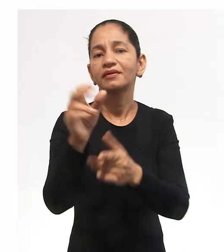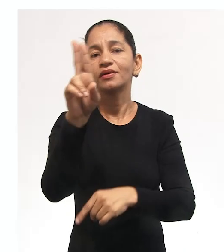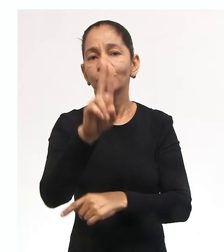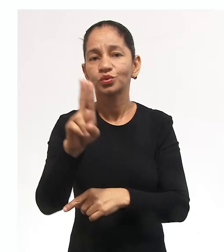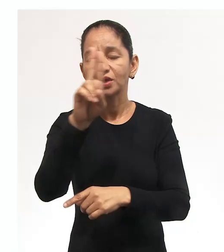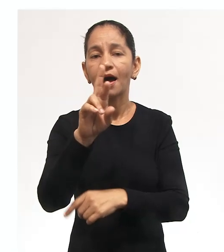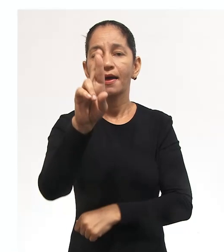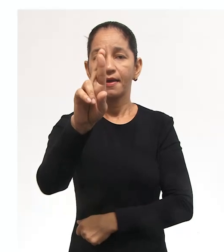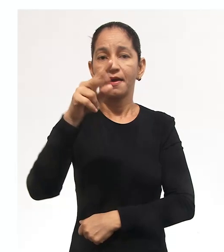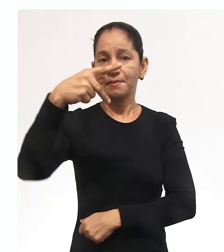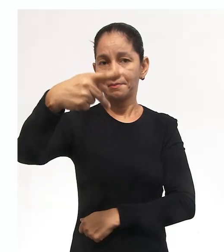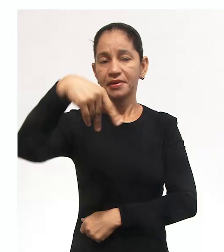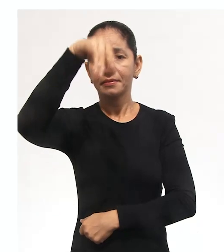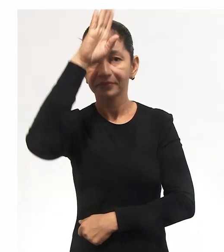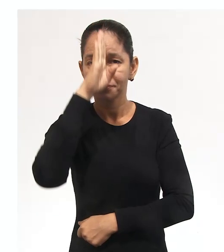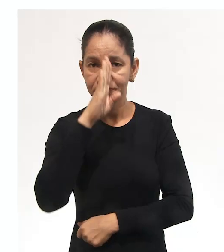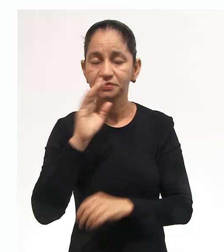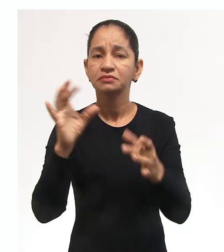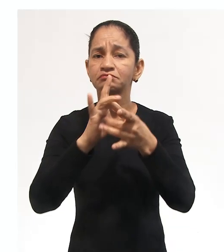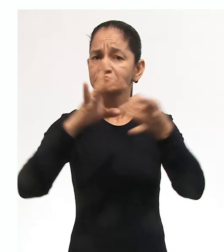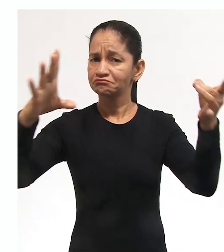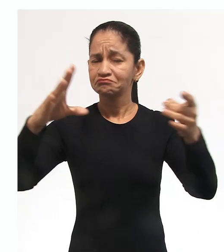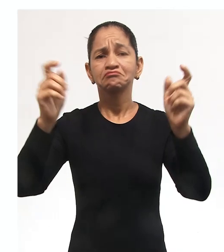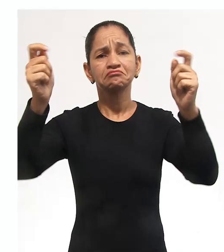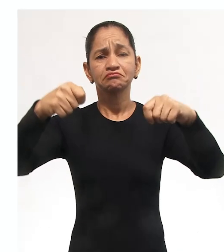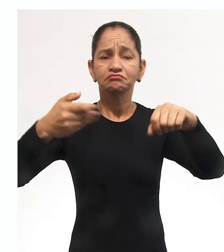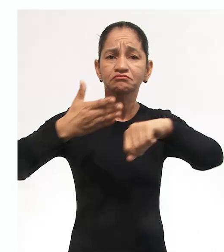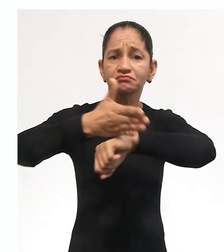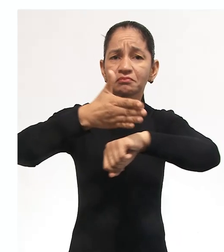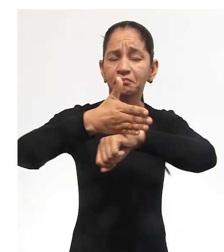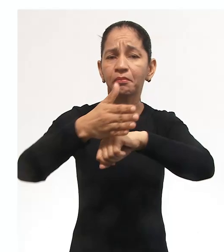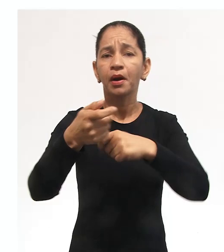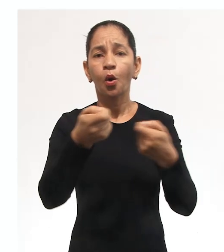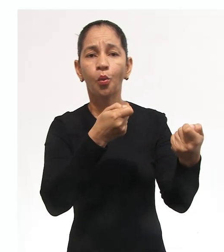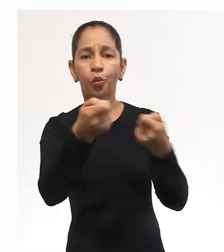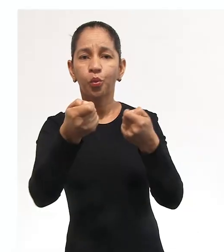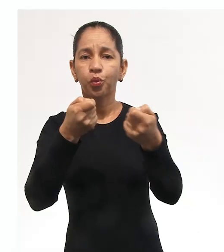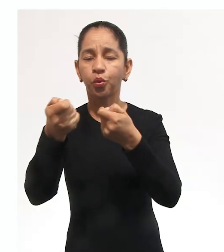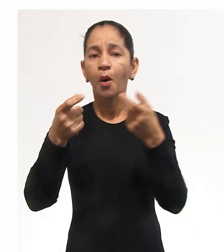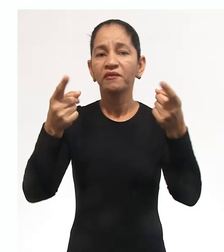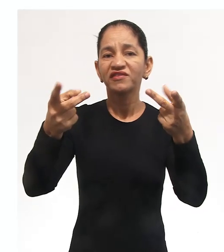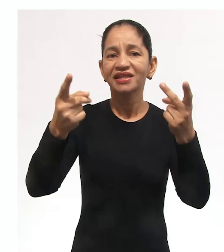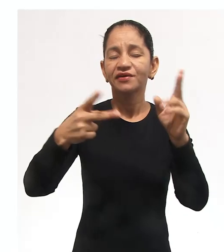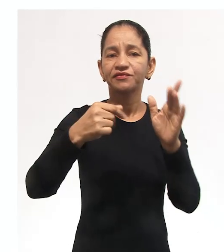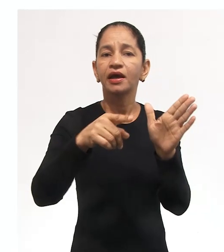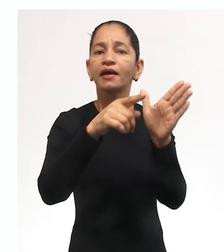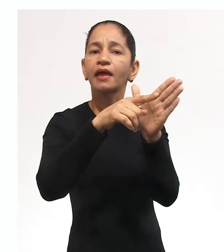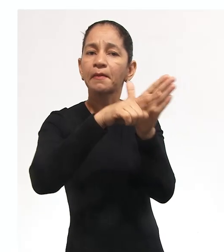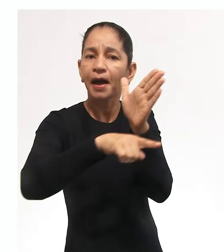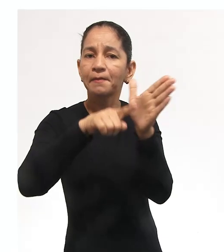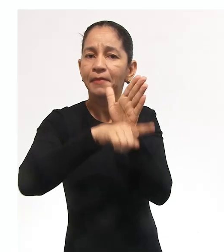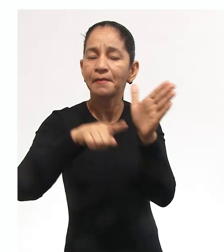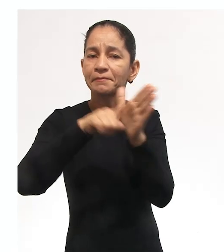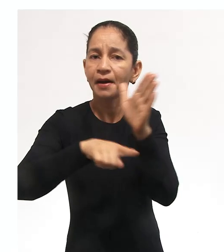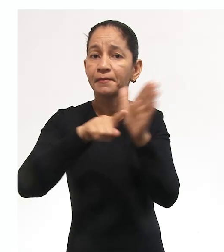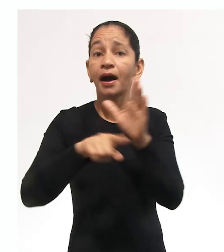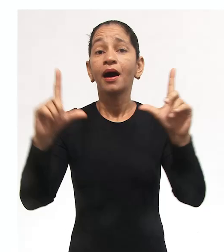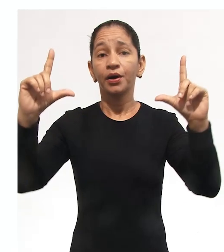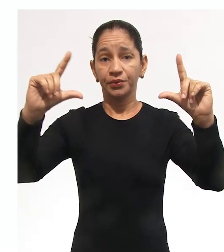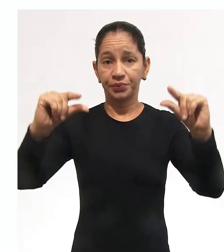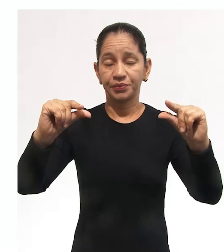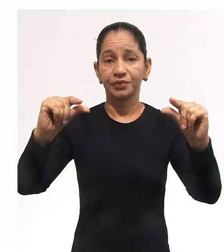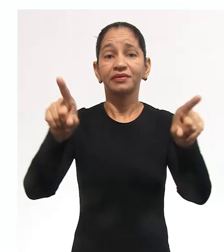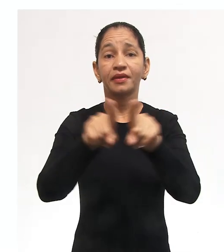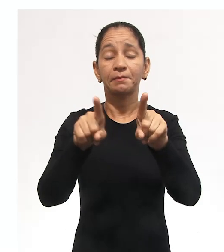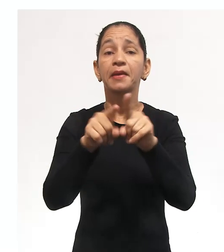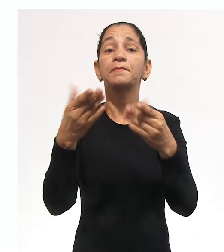sistema ERP, né, gratuito, permitirá à empresa um maior controle de estoque, redução de perdas e